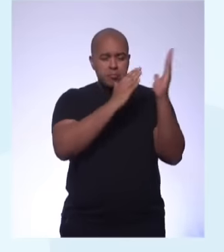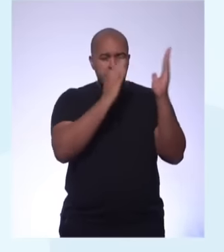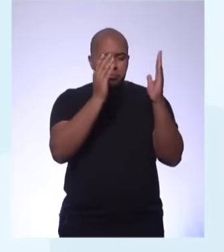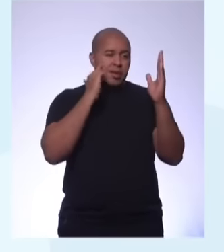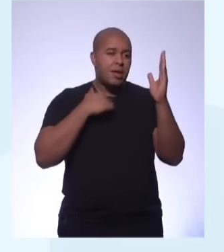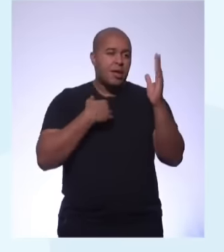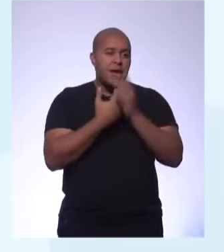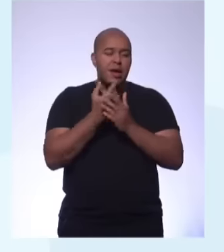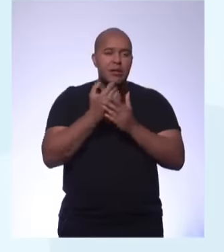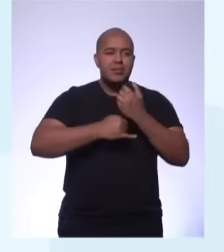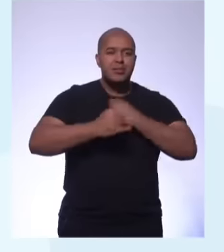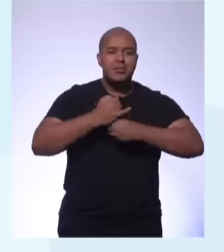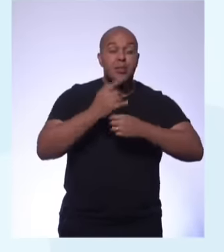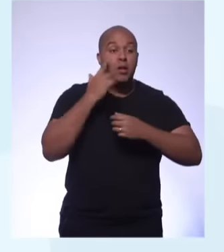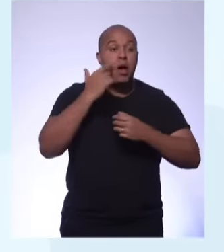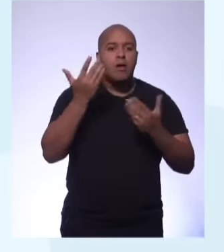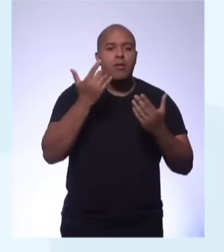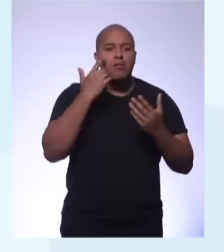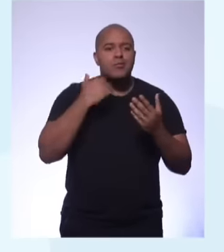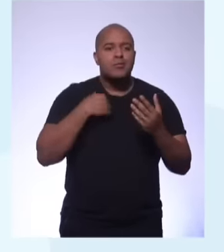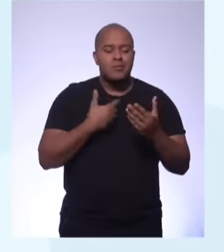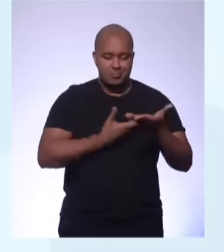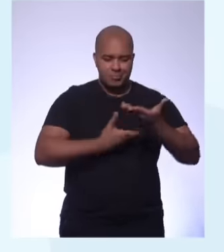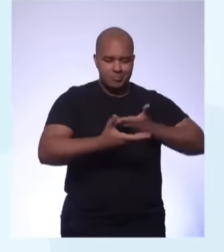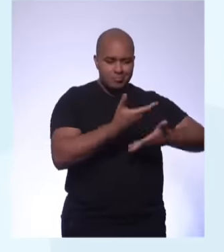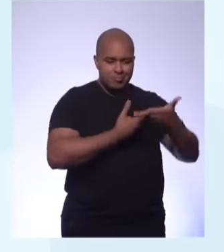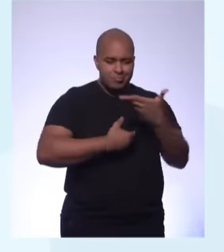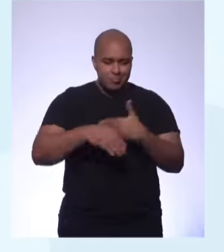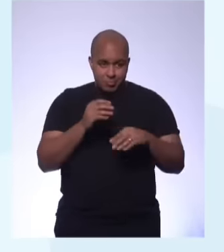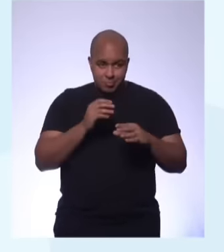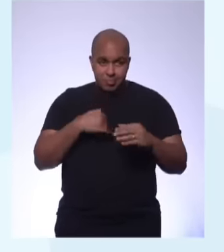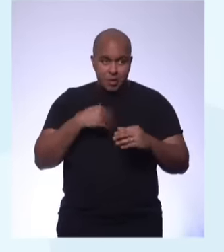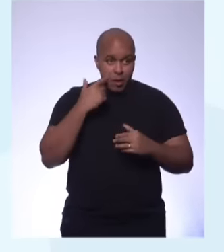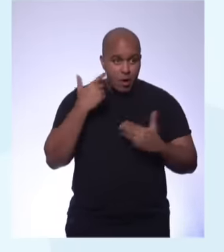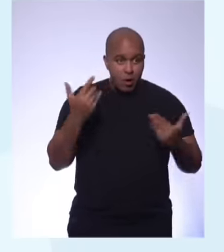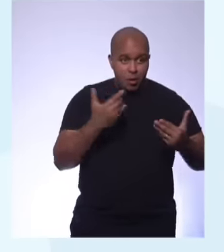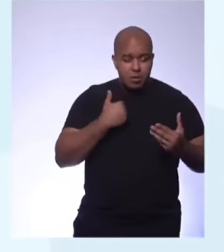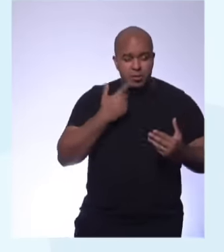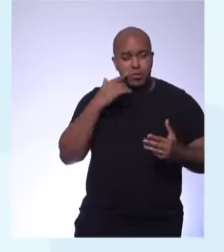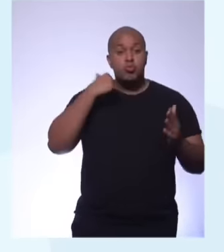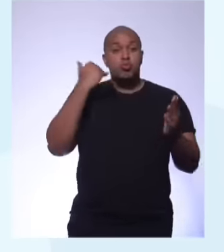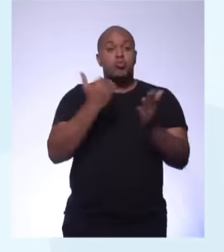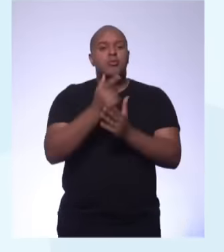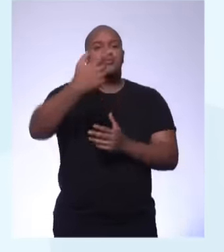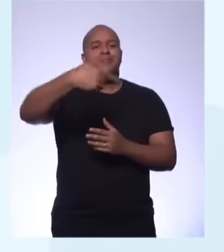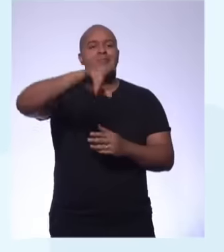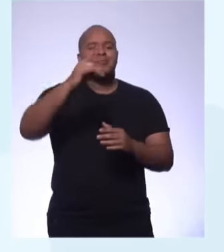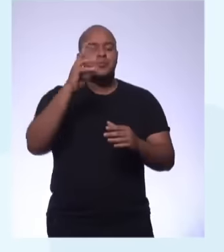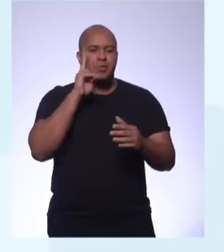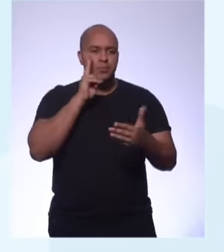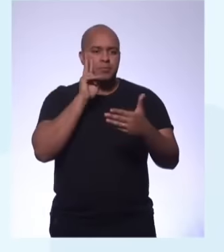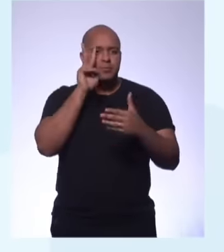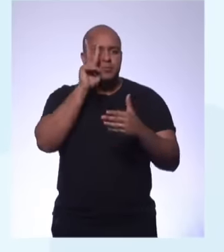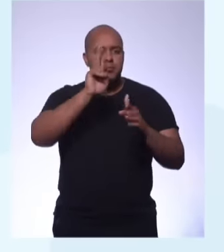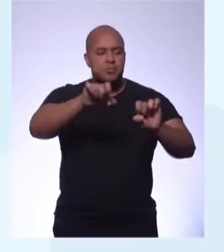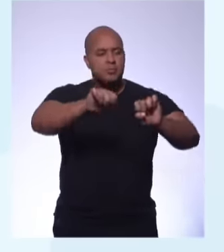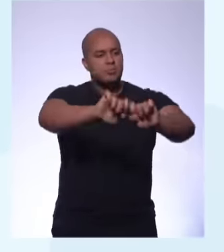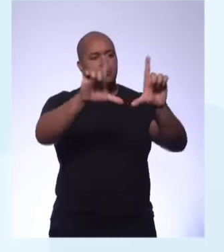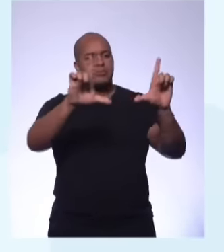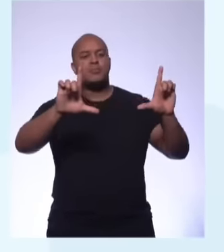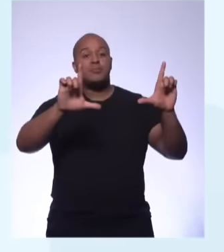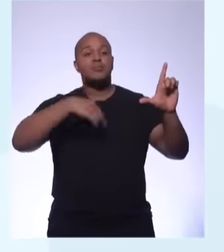E interação no chat. Professor, pode ler a interação para nós, por favor? Vamos lá, galerinha. Todo mundo aí com o olho na tela